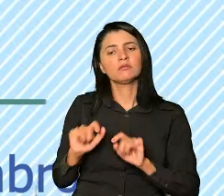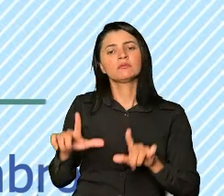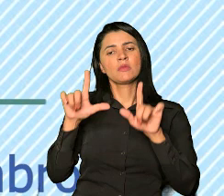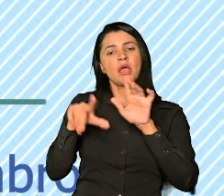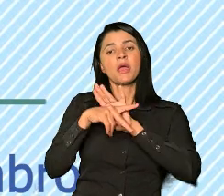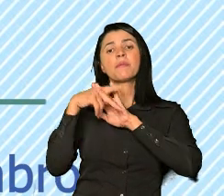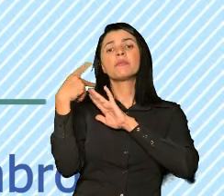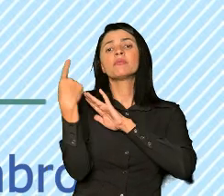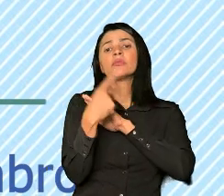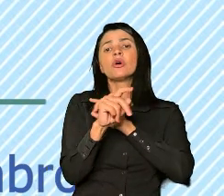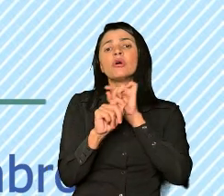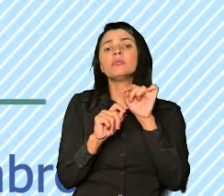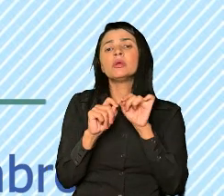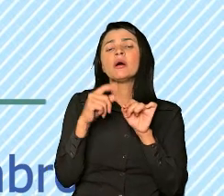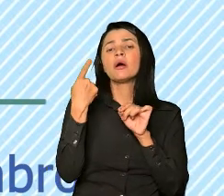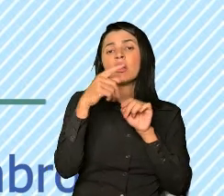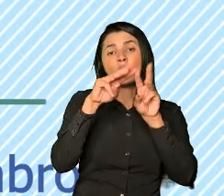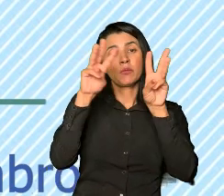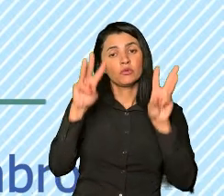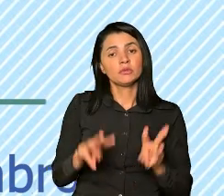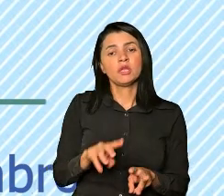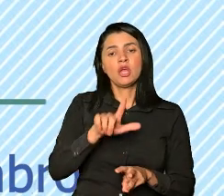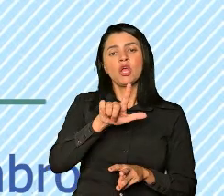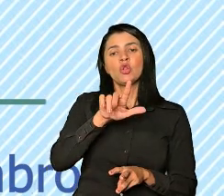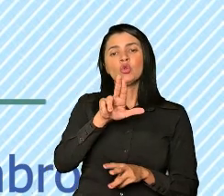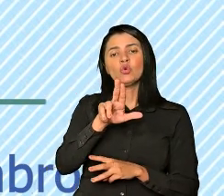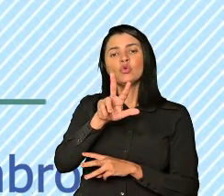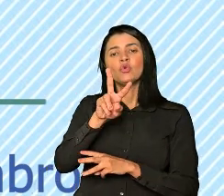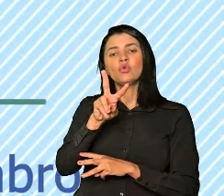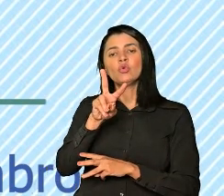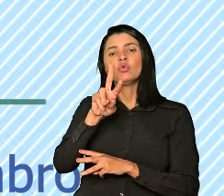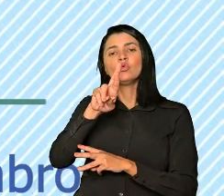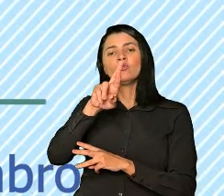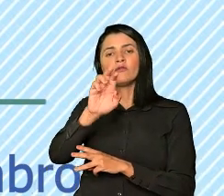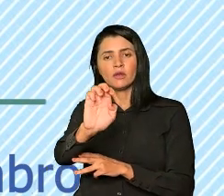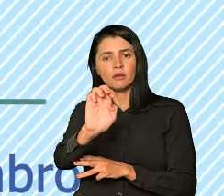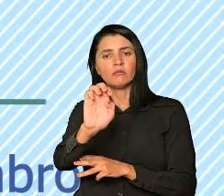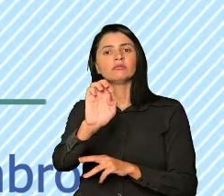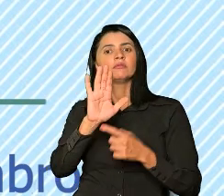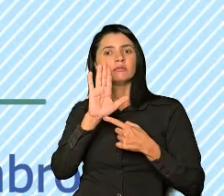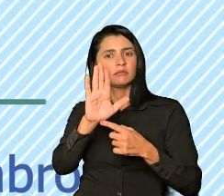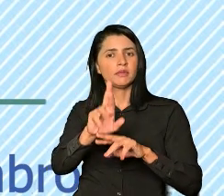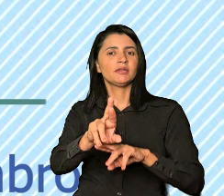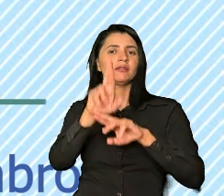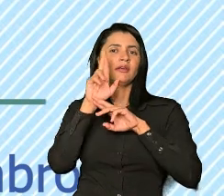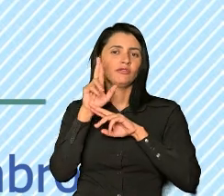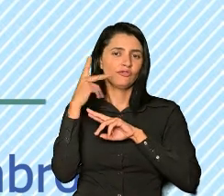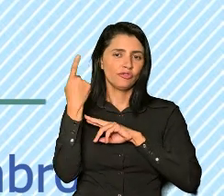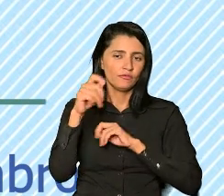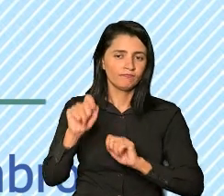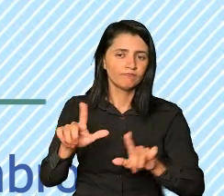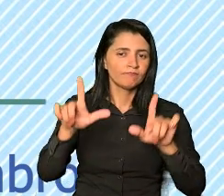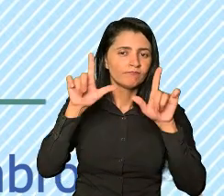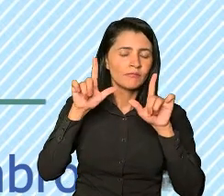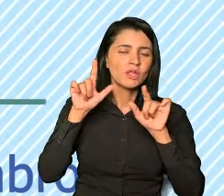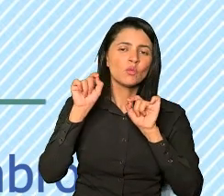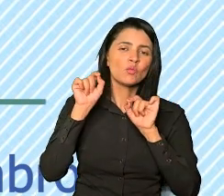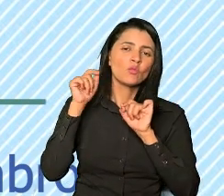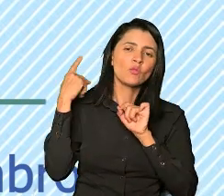pertence ao acervo do Museu do Louvre. Né? É um quadro bastante representativo dessa, digamos